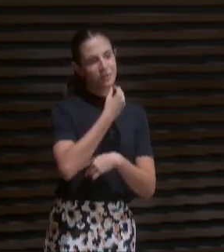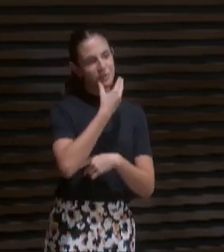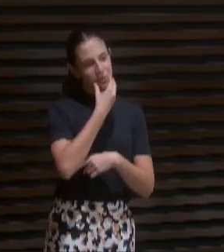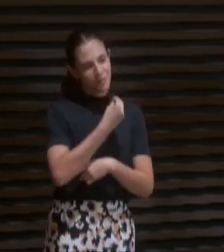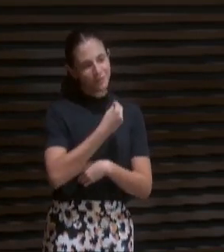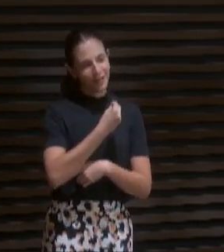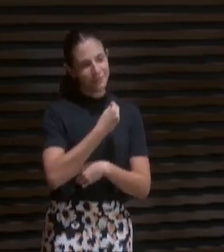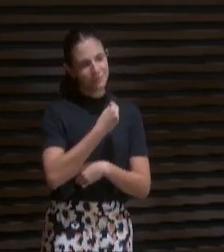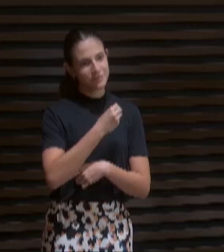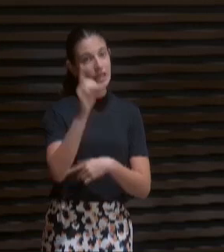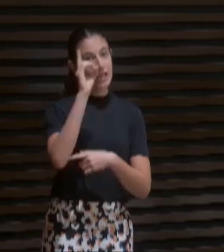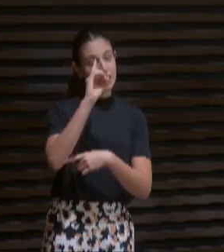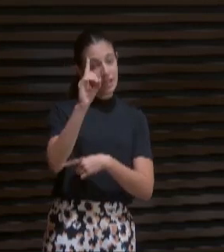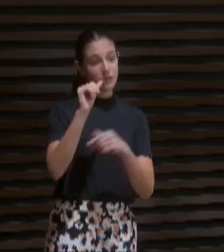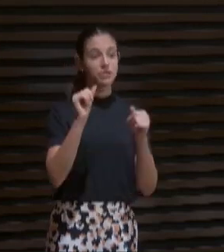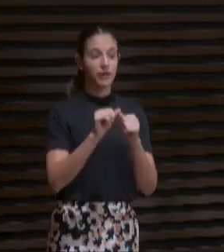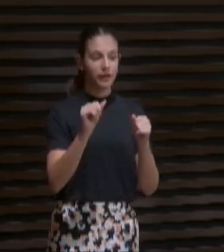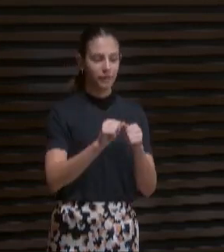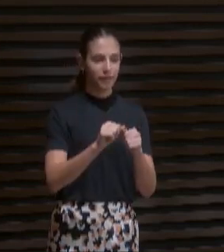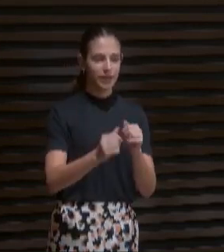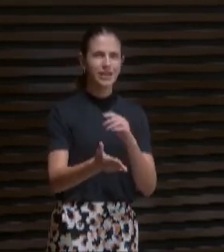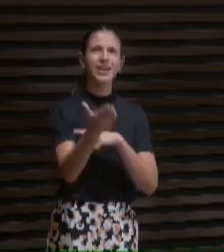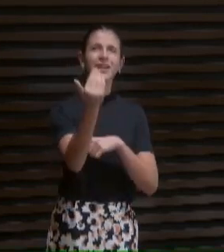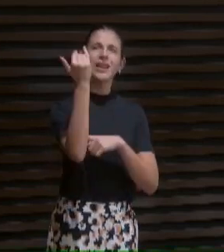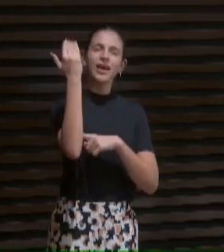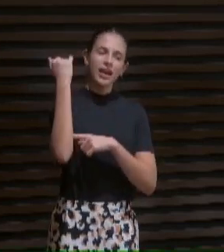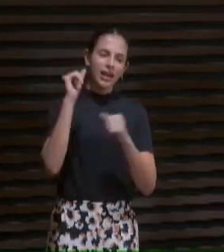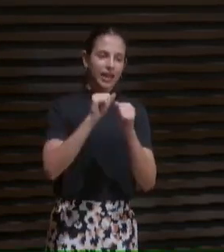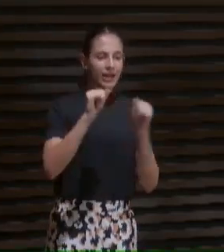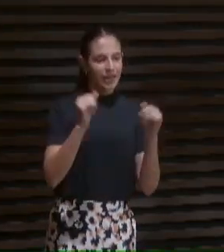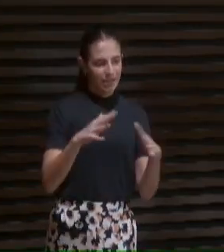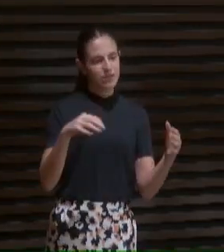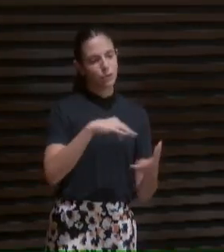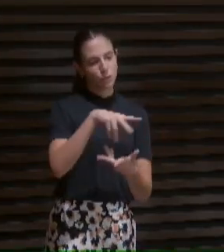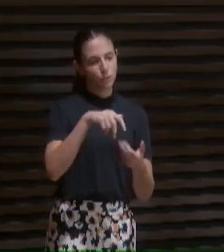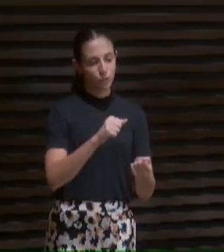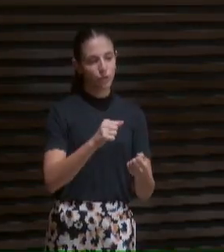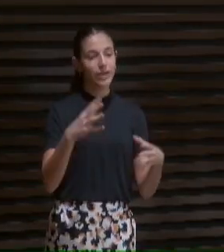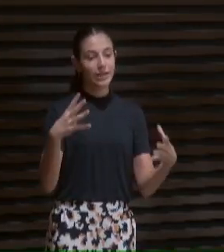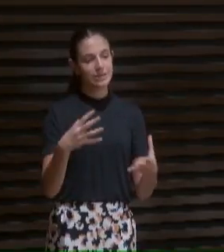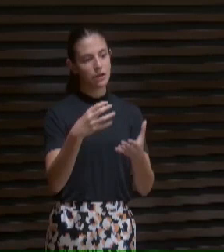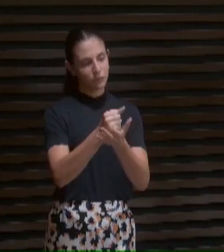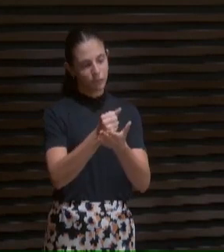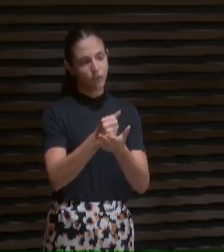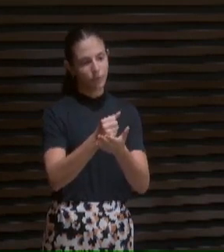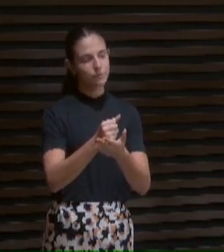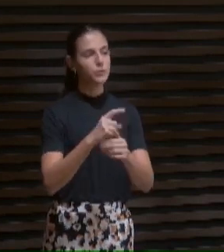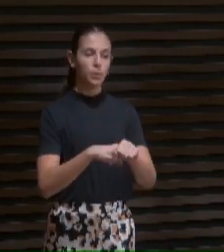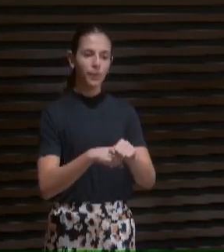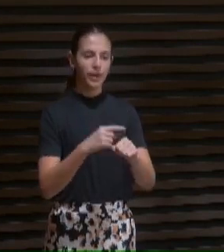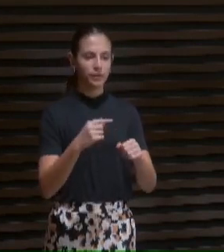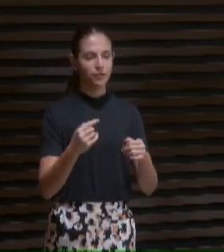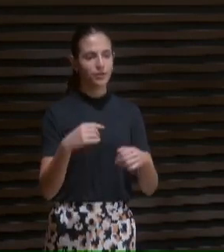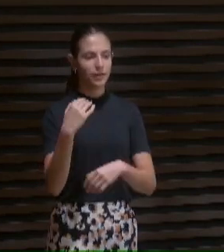que ele formou lá no Jardim do Éden e que ele salvou no Jardim da Ressurreição. E que Deus